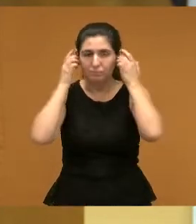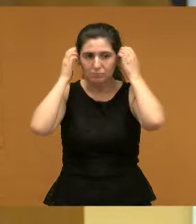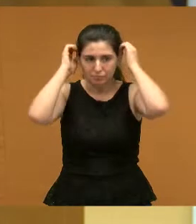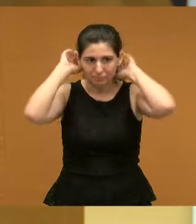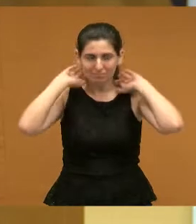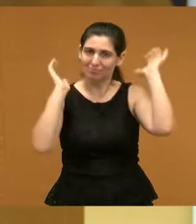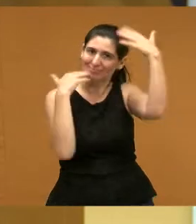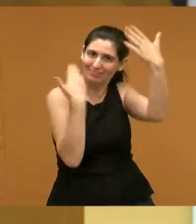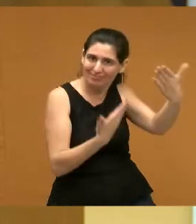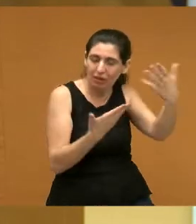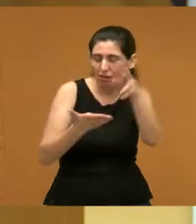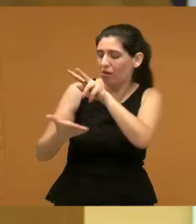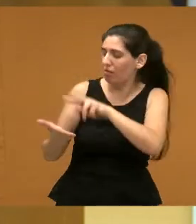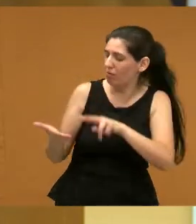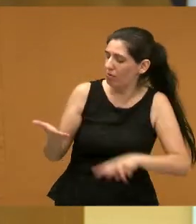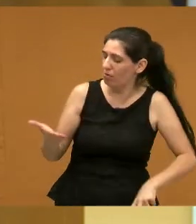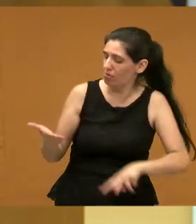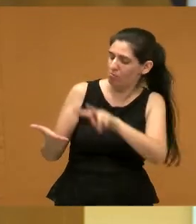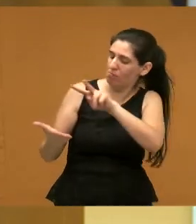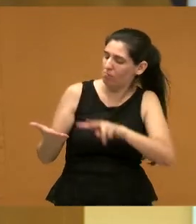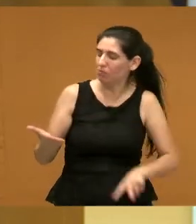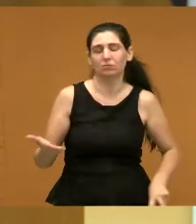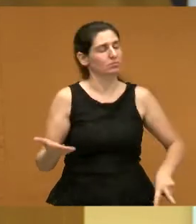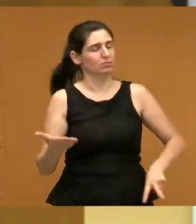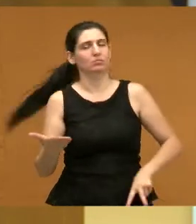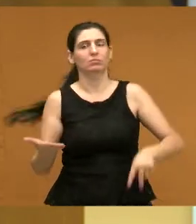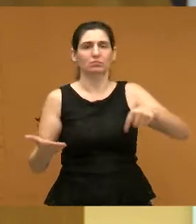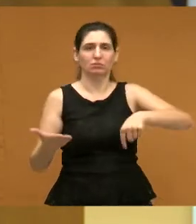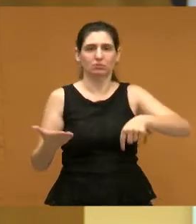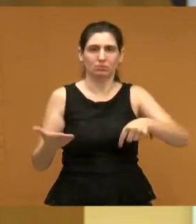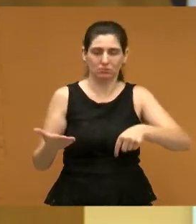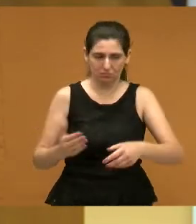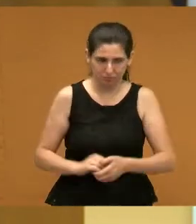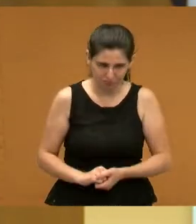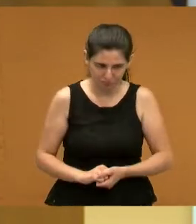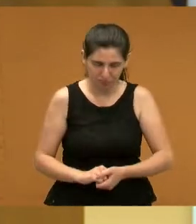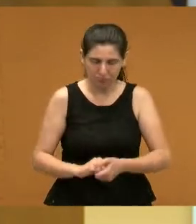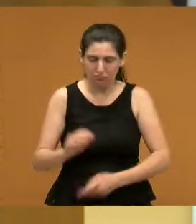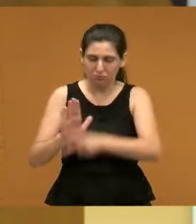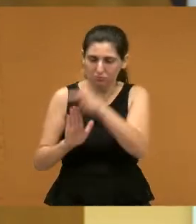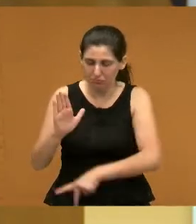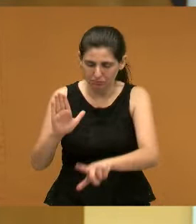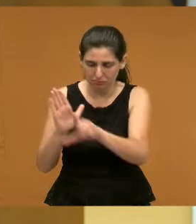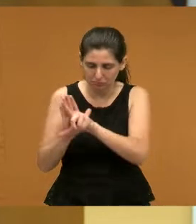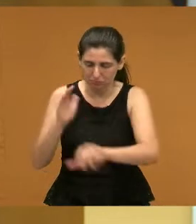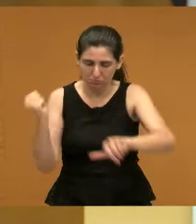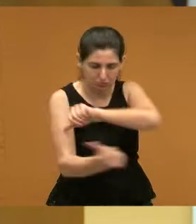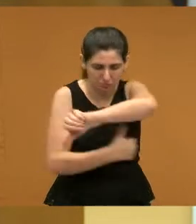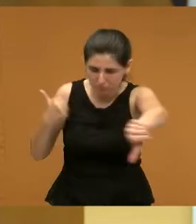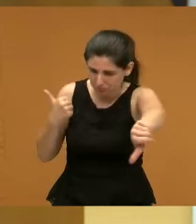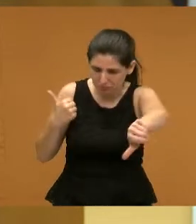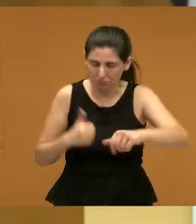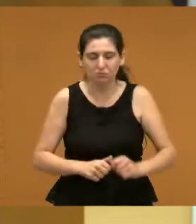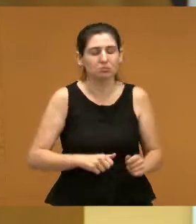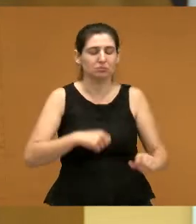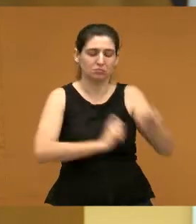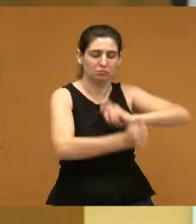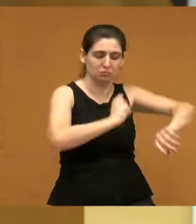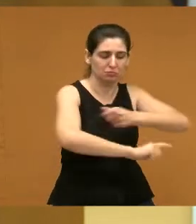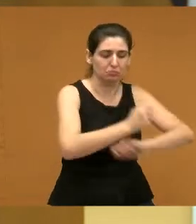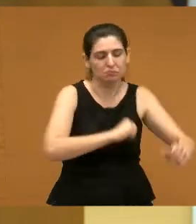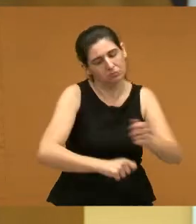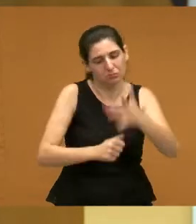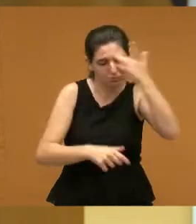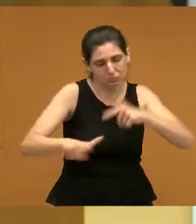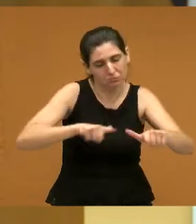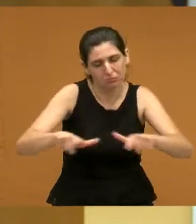Tenho a honra de submeter à análise dessa egrégia Casa Legislativa o incluso projeto de lei, que altera a estrutura administrativa, os cargos